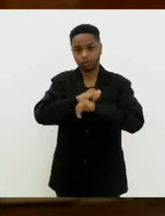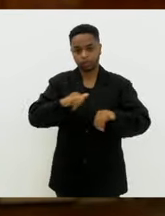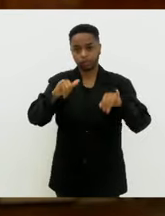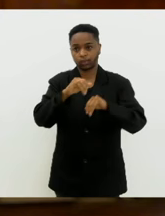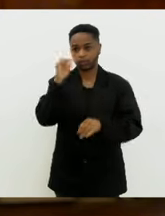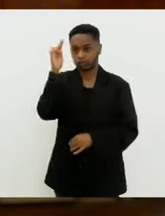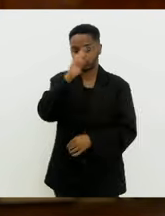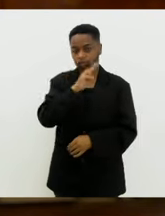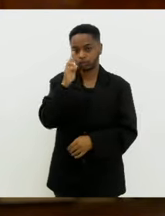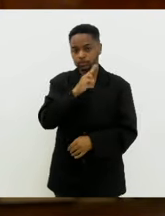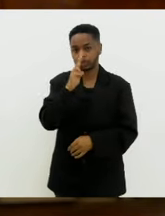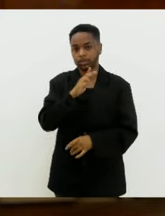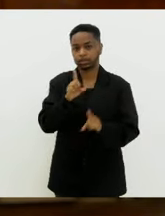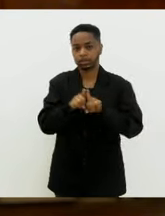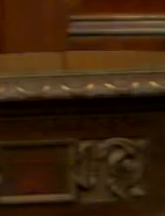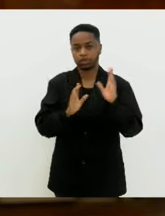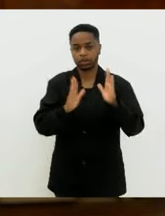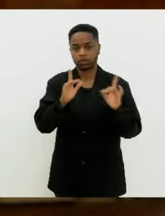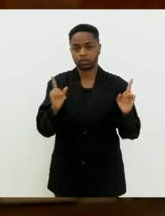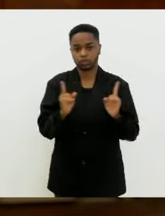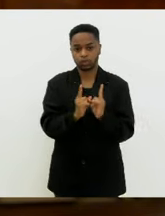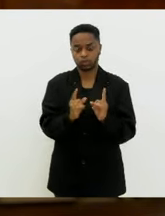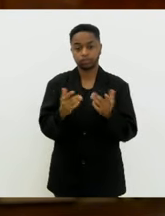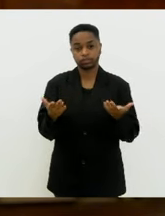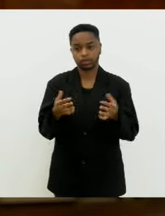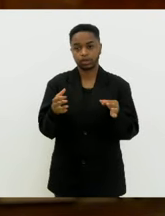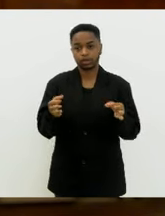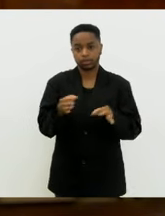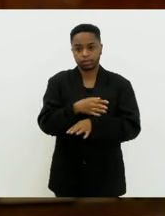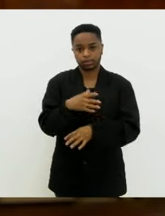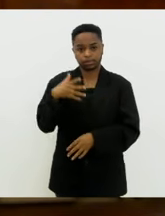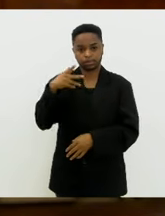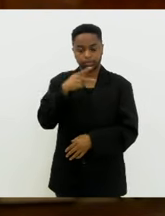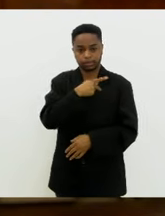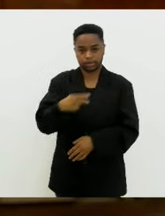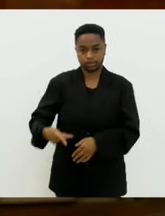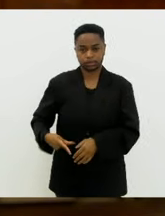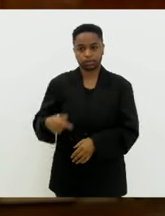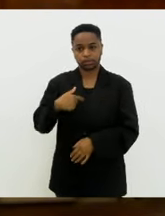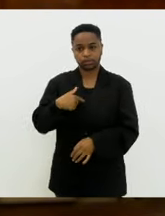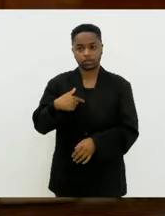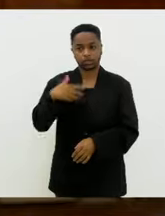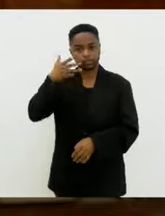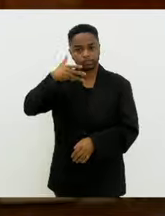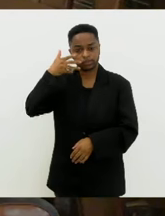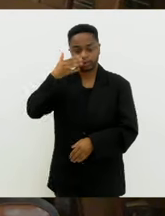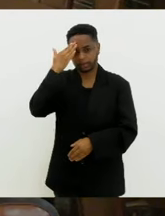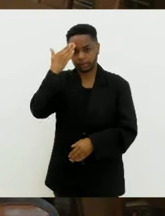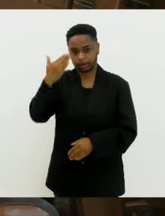e provisórios. Então, senhor presidente, são essas as minhas considerações. Muito obrigada.